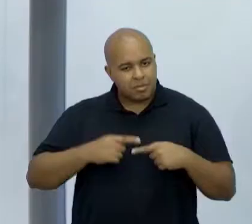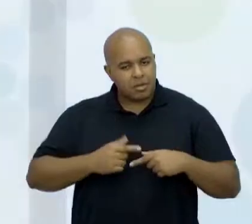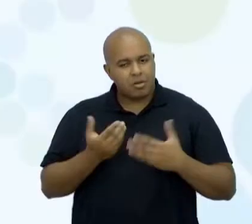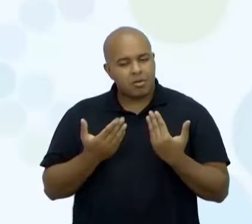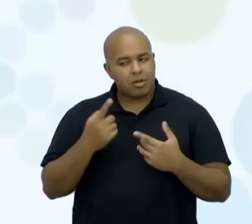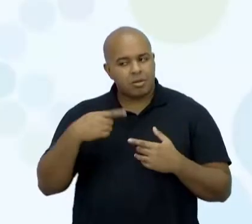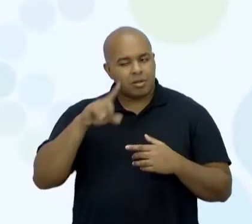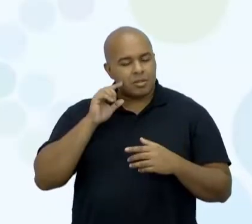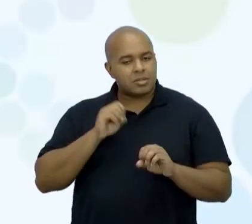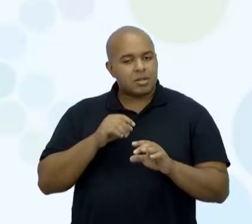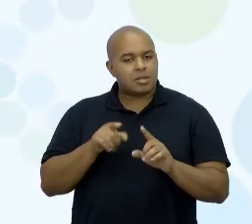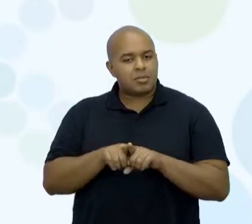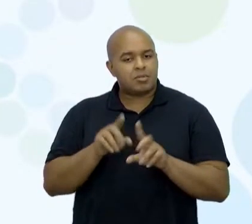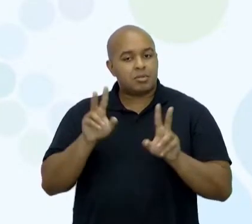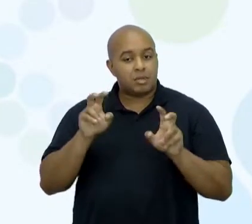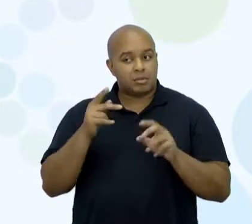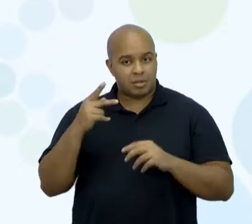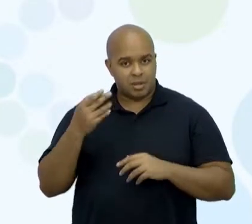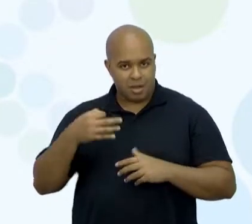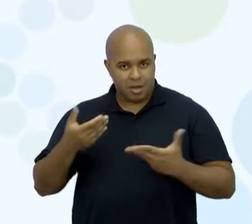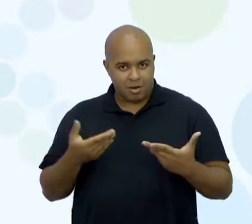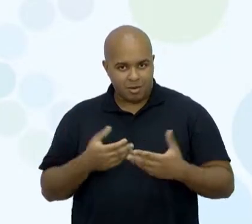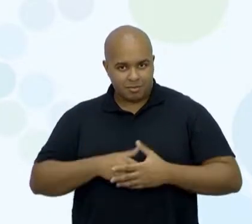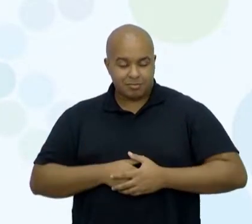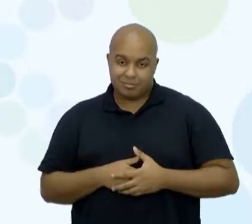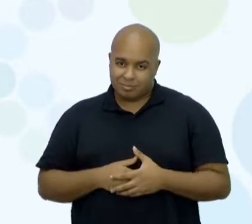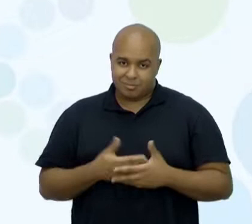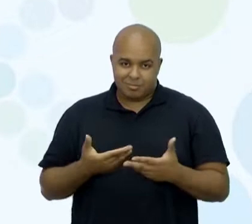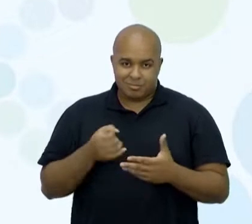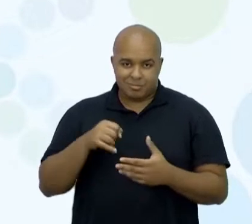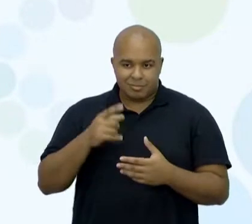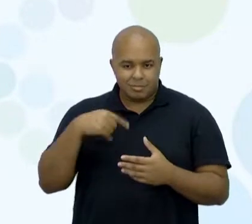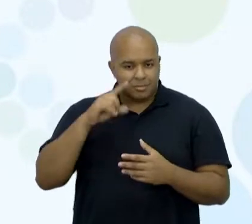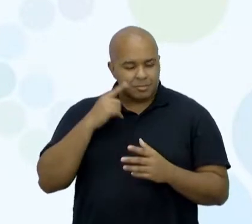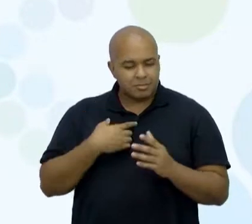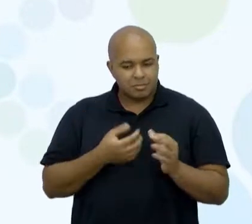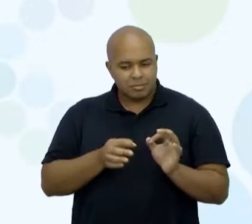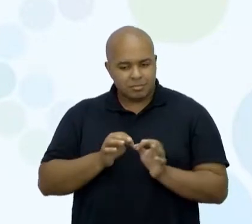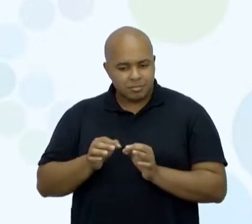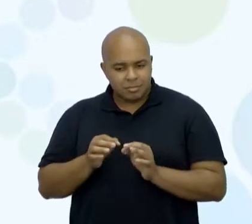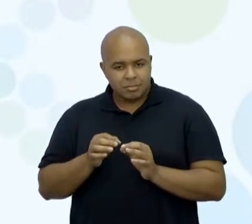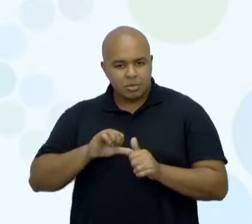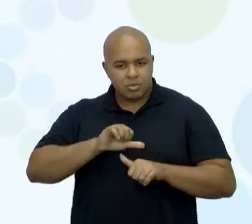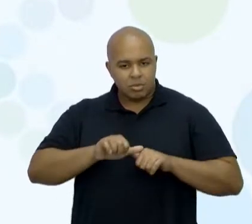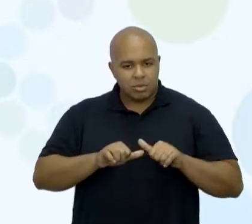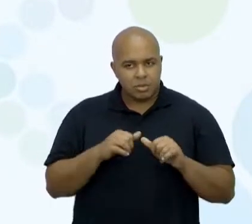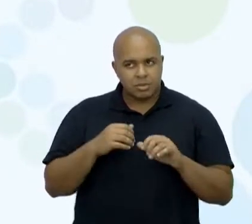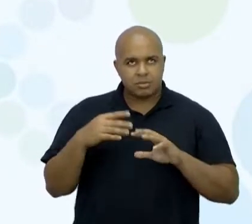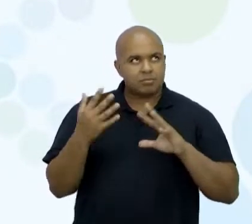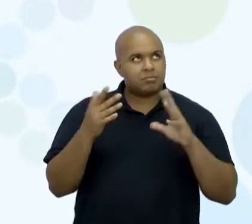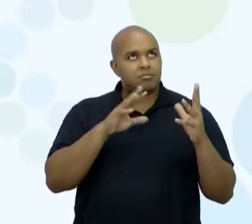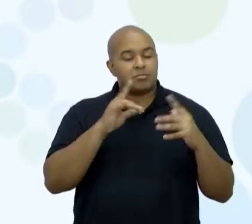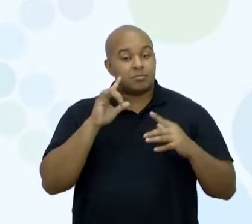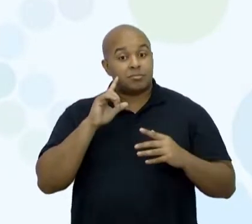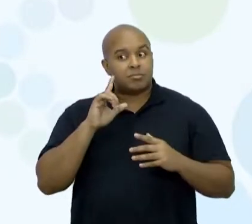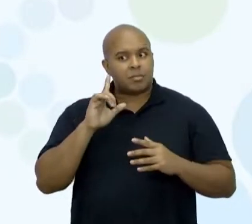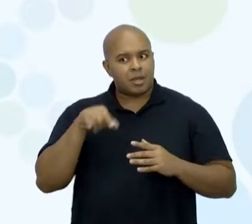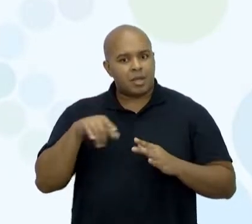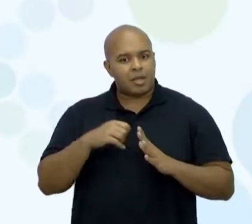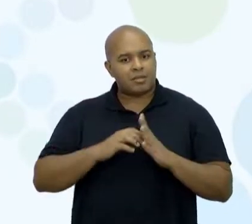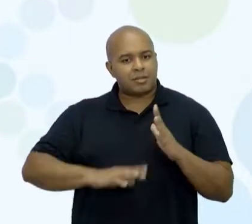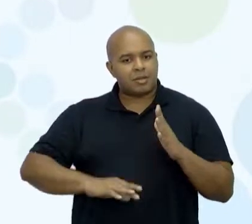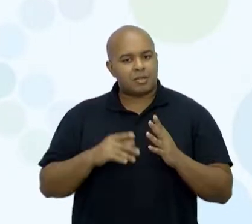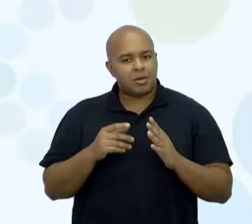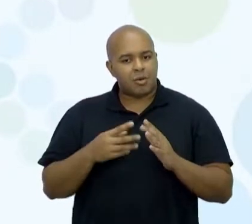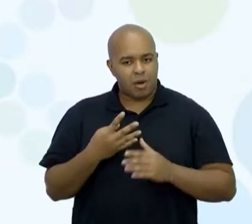a nossa aula e sobre o tema dela agora? Então agora sim, degradação do solo e as mudanças climáticas. É a